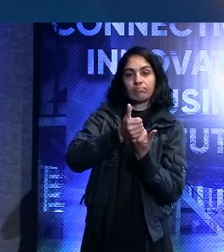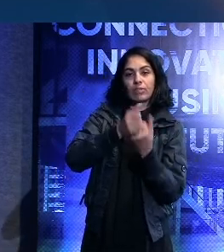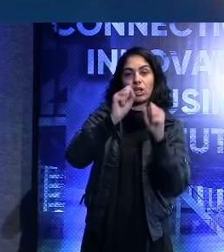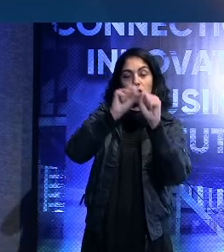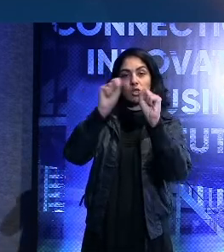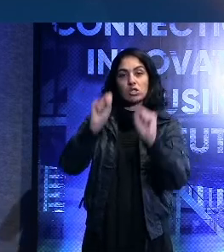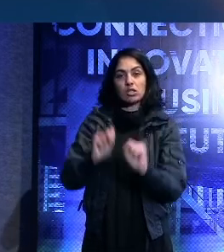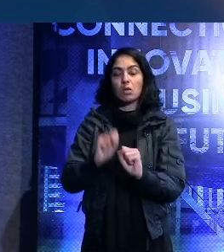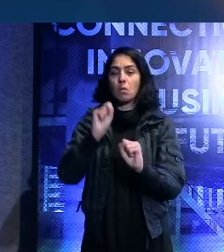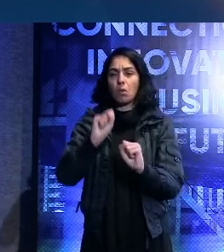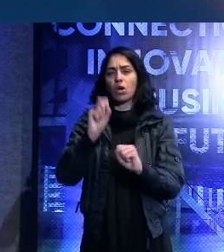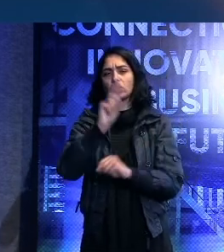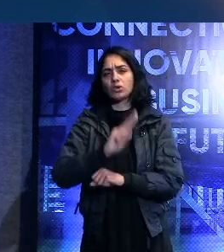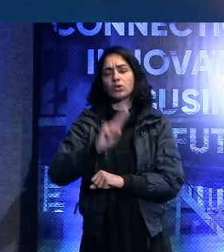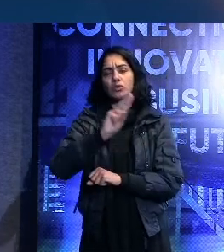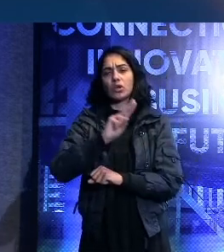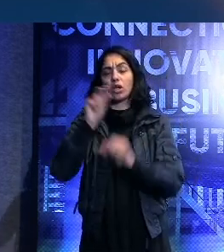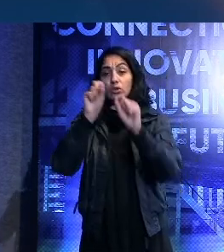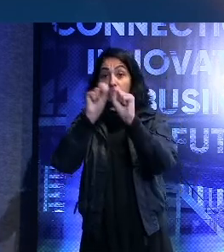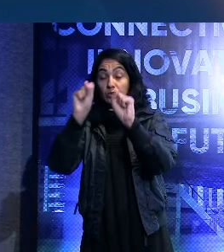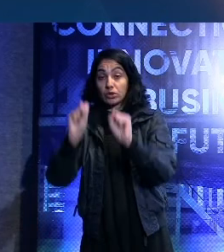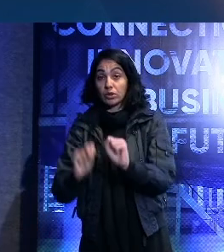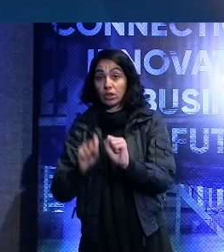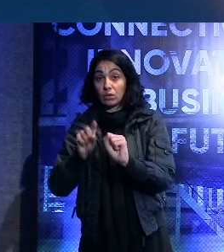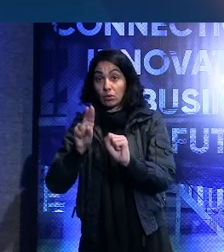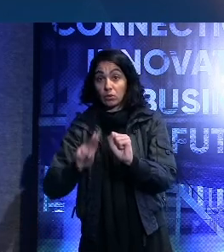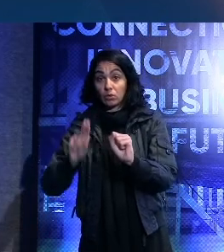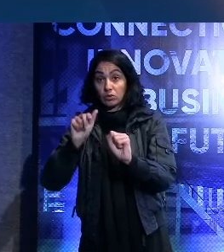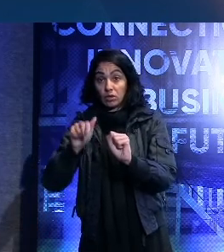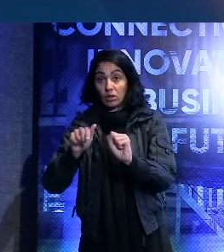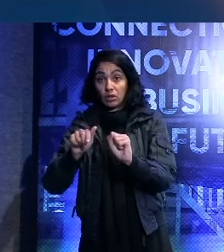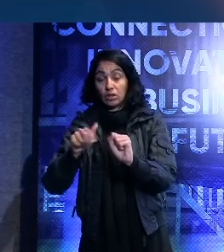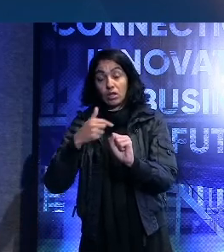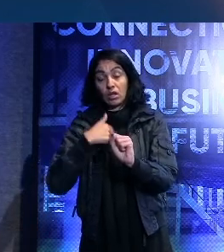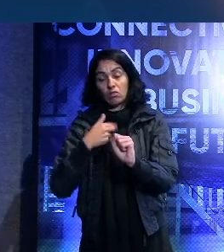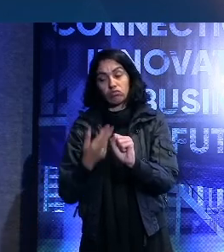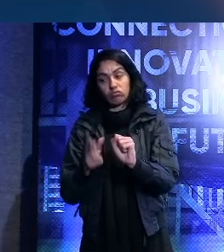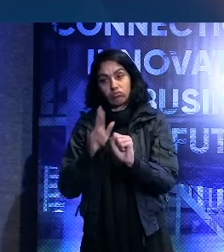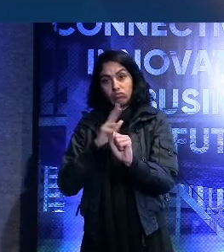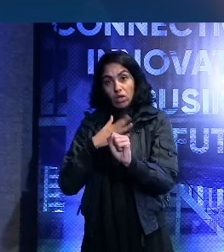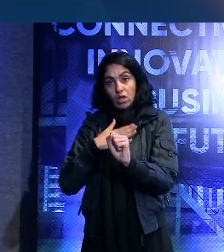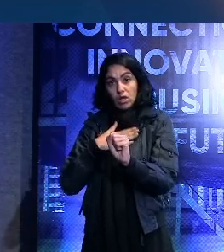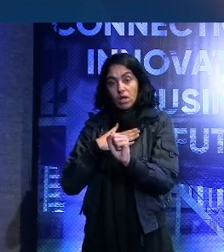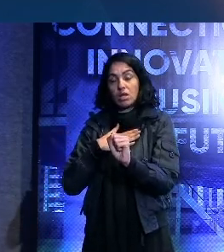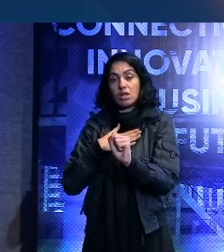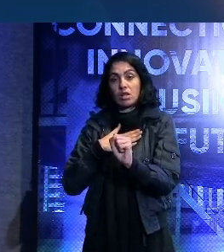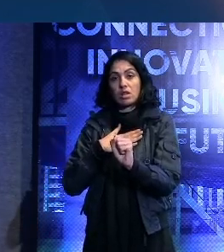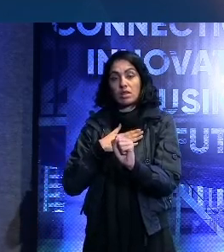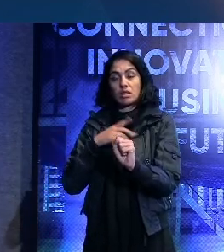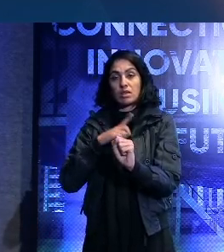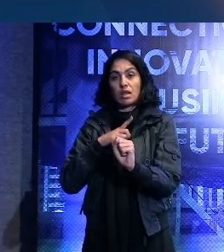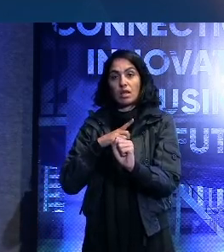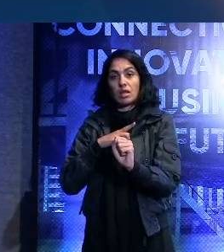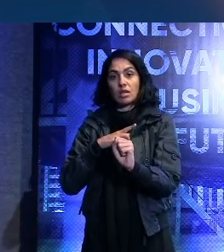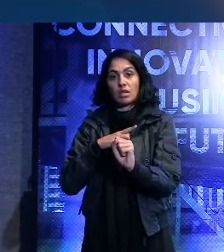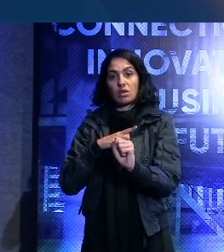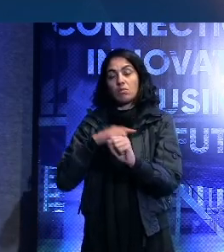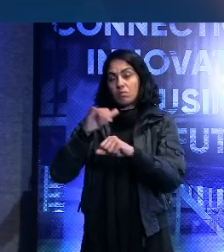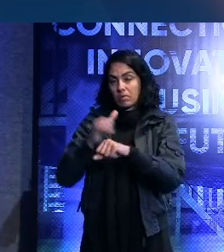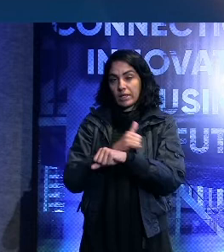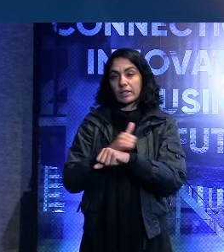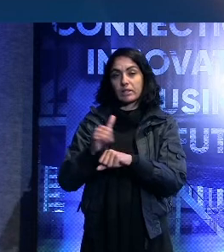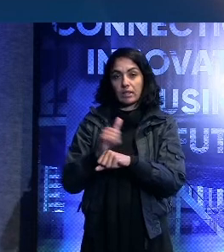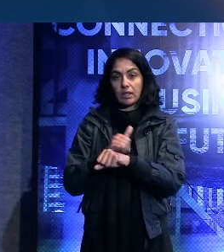ser utilizados no sistema, onde eu vou receber ou passar por parâmetro um strategy, né, o